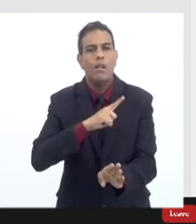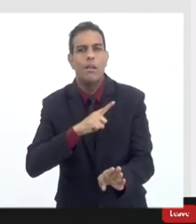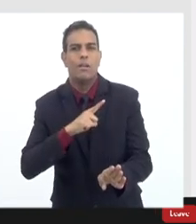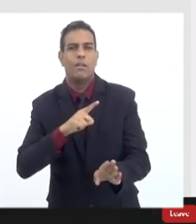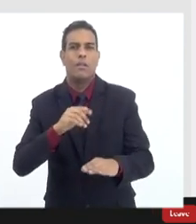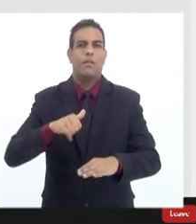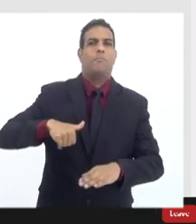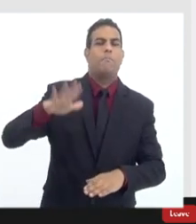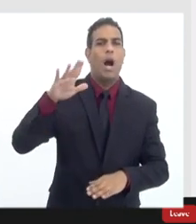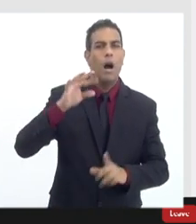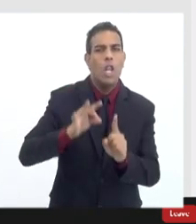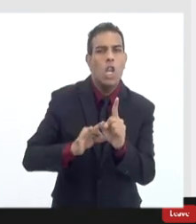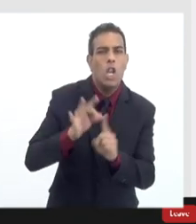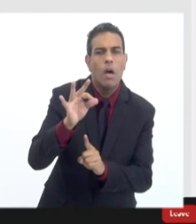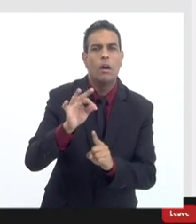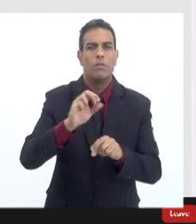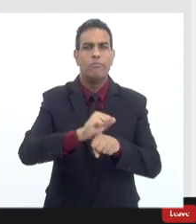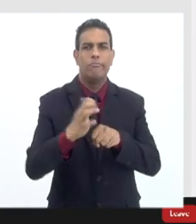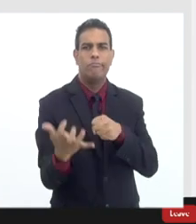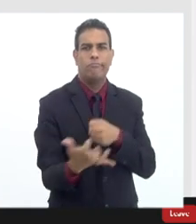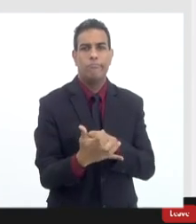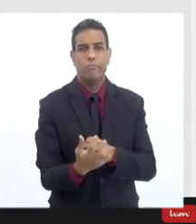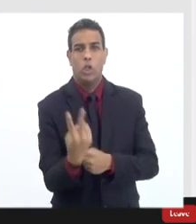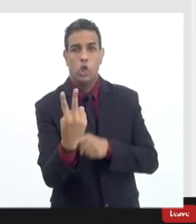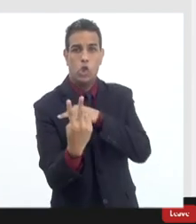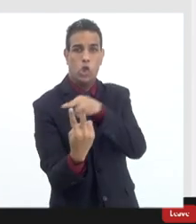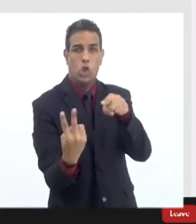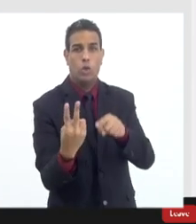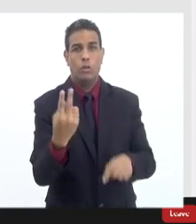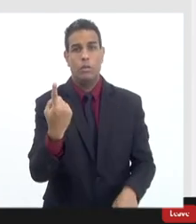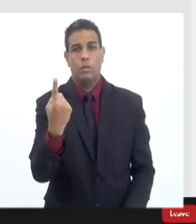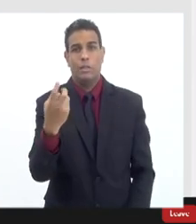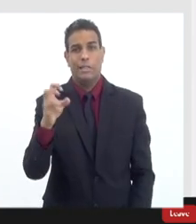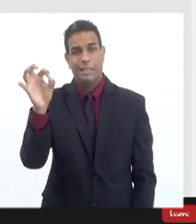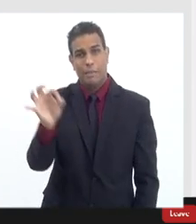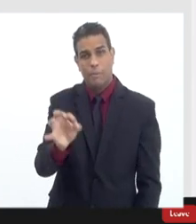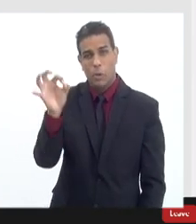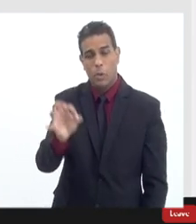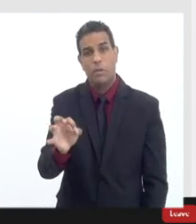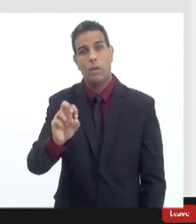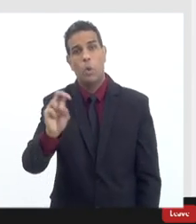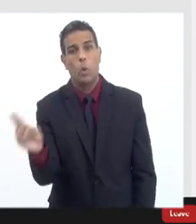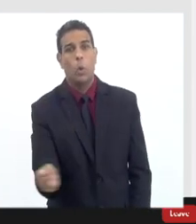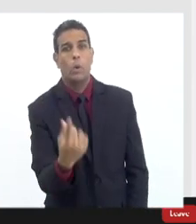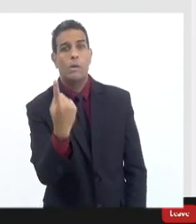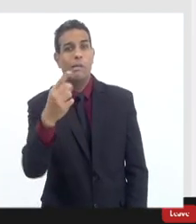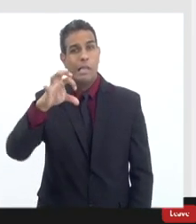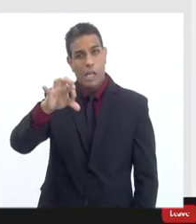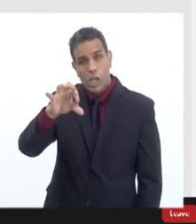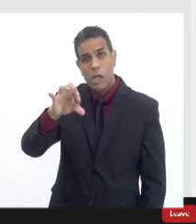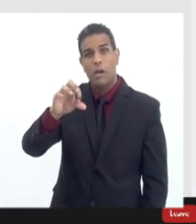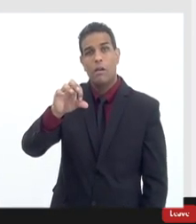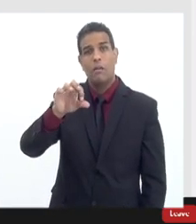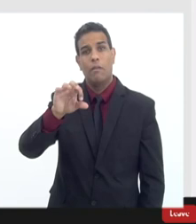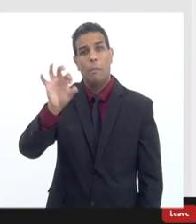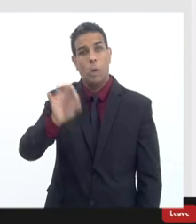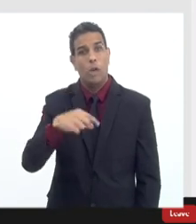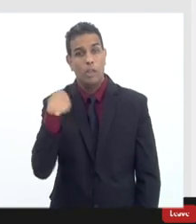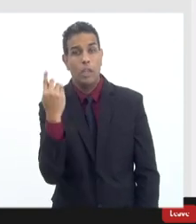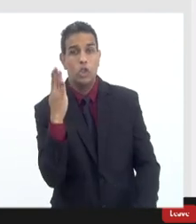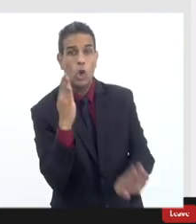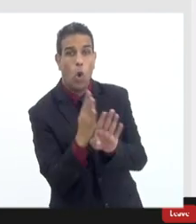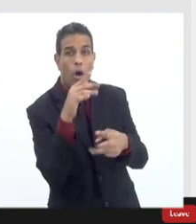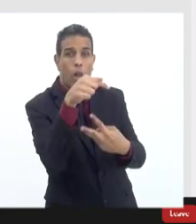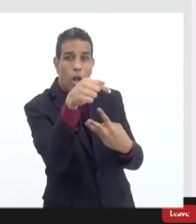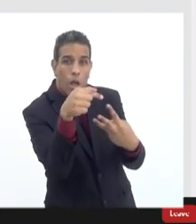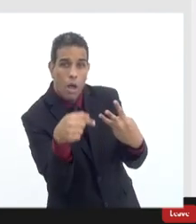A maioria das escolas tem pelo menos dois, 15% tem um, 19% chega a ter três. Então, isso é algo que a gente considerou